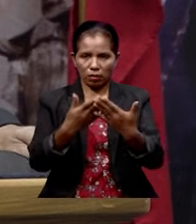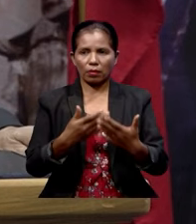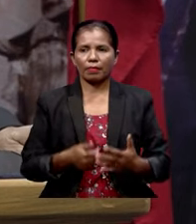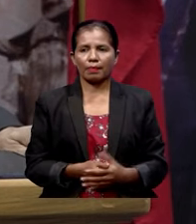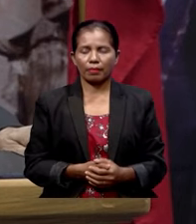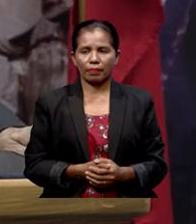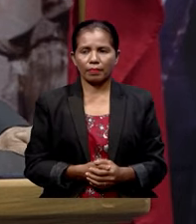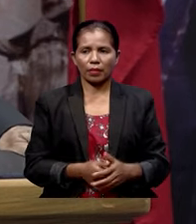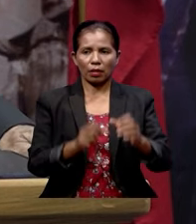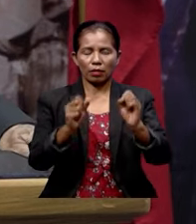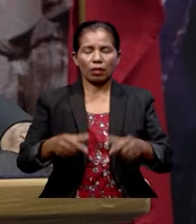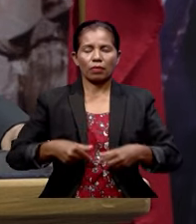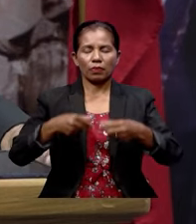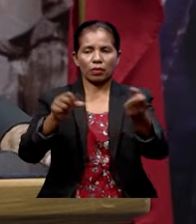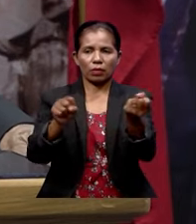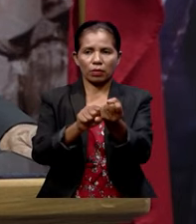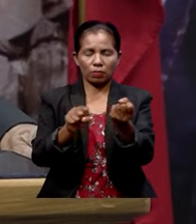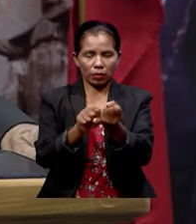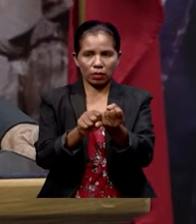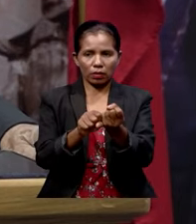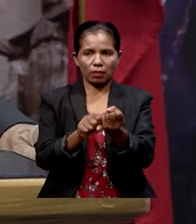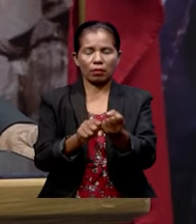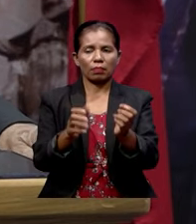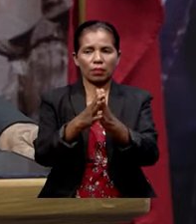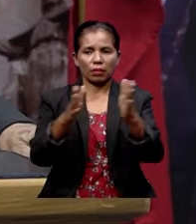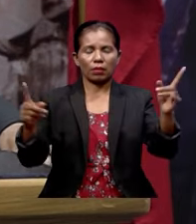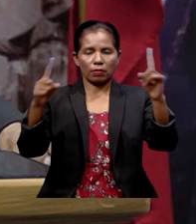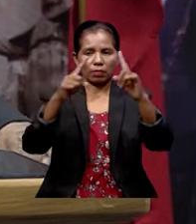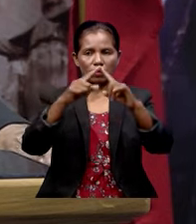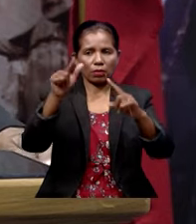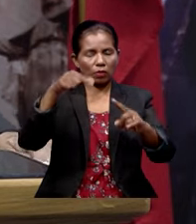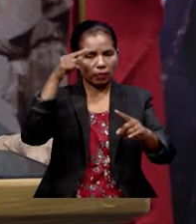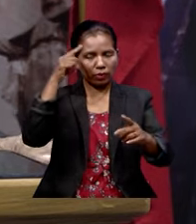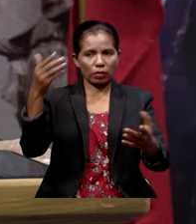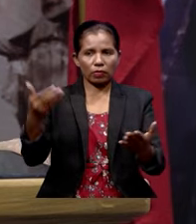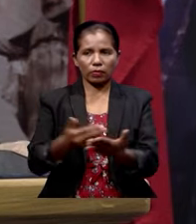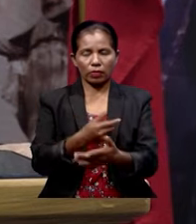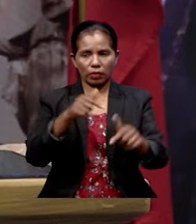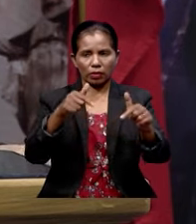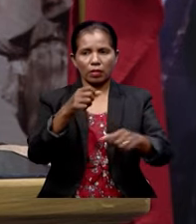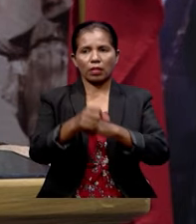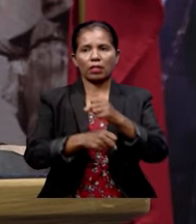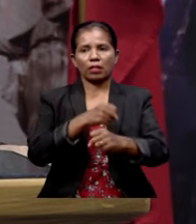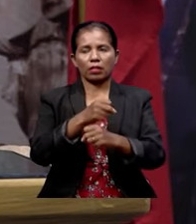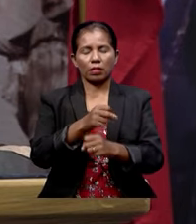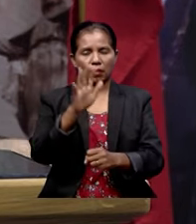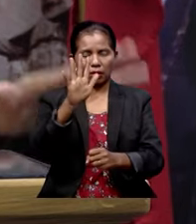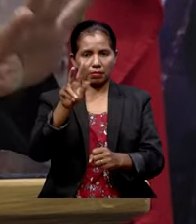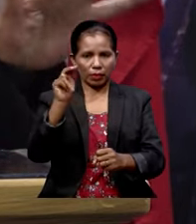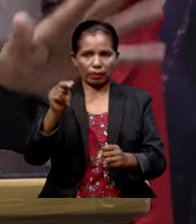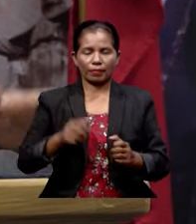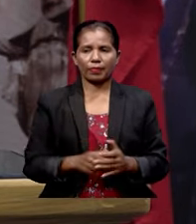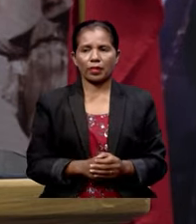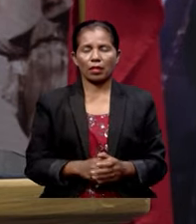para belo foi apoio para o governo foi um Irané durante a Tina Lima Nenia. É